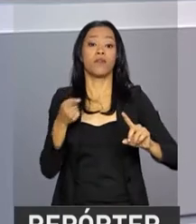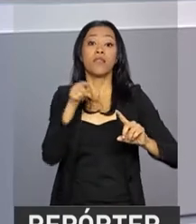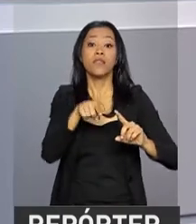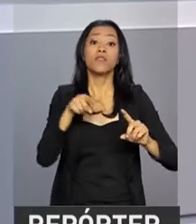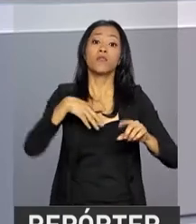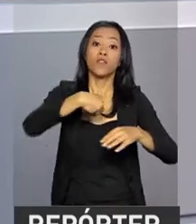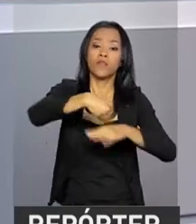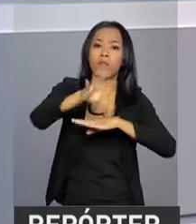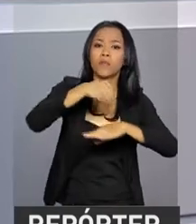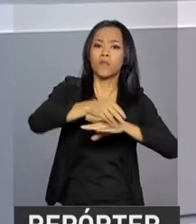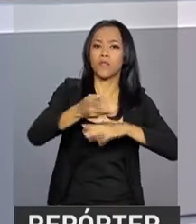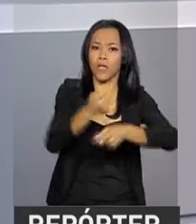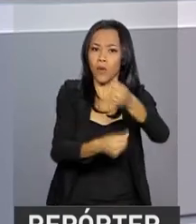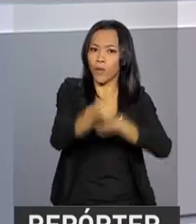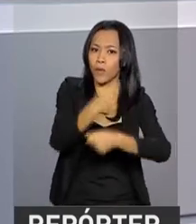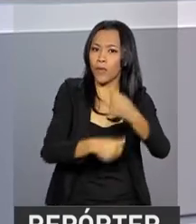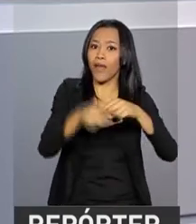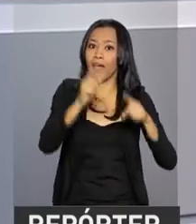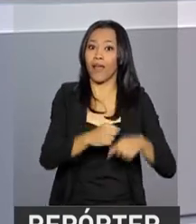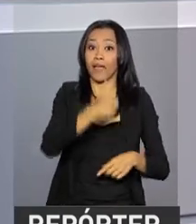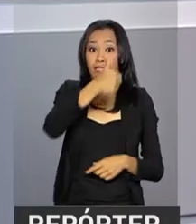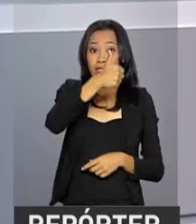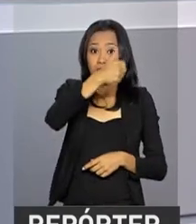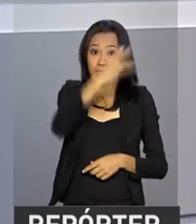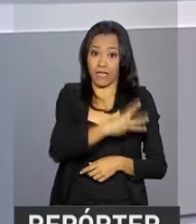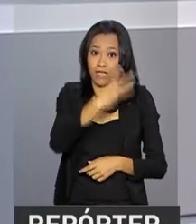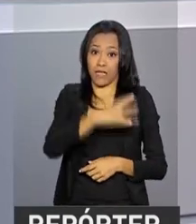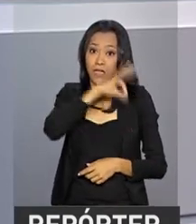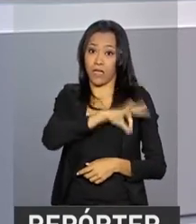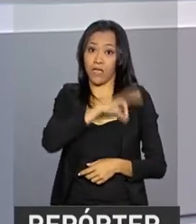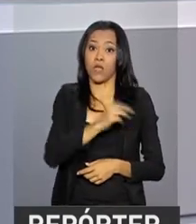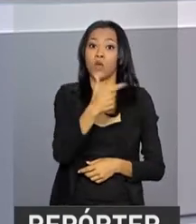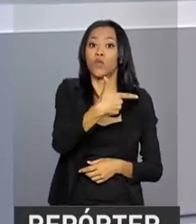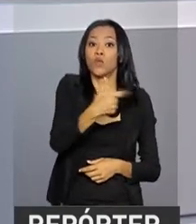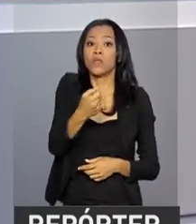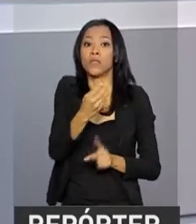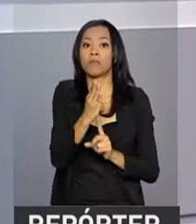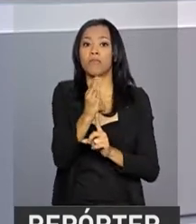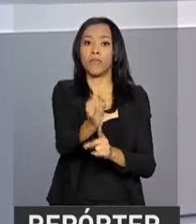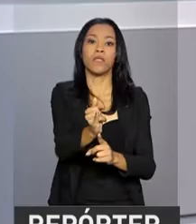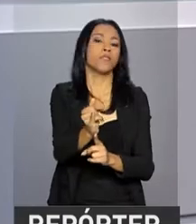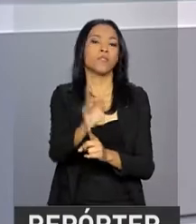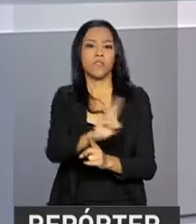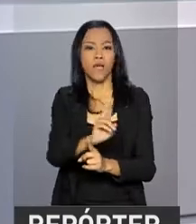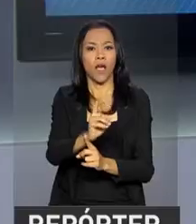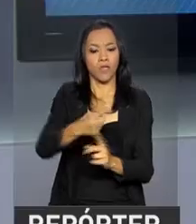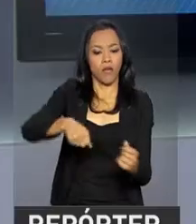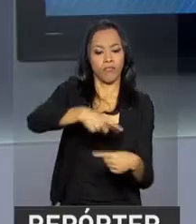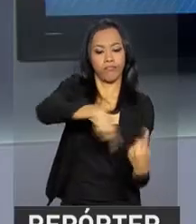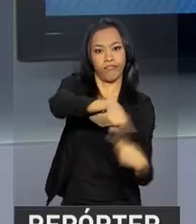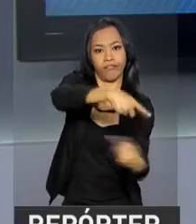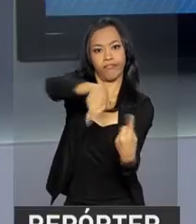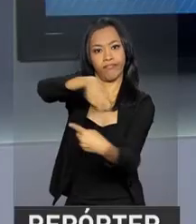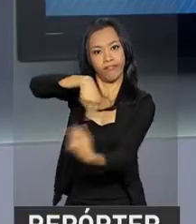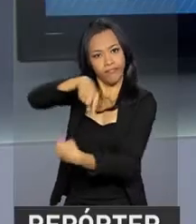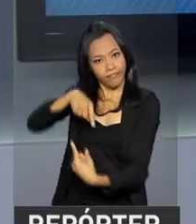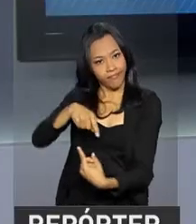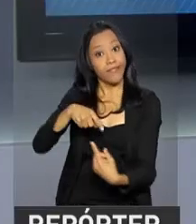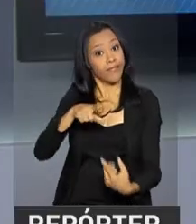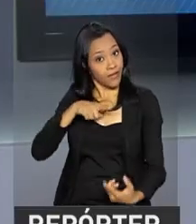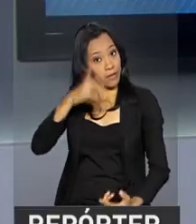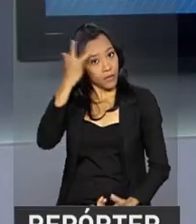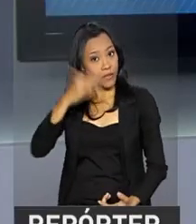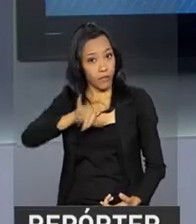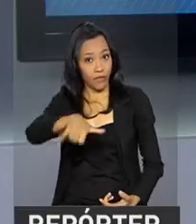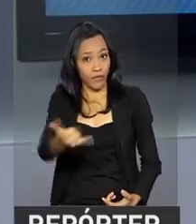da economia é a chegada do 13º, com a entrada de 200 bilhões de reais no mercado. Tem gente que aproveita